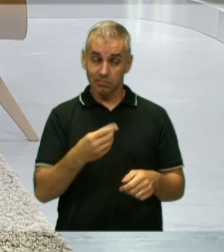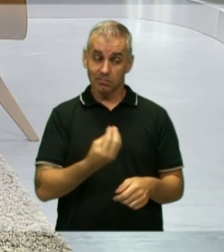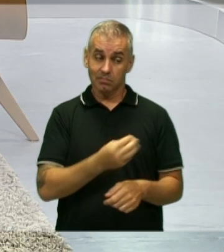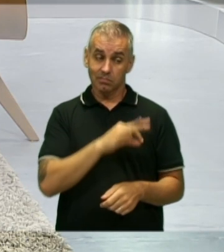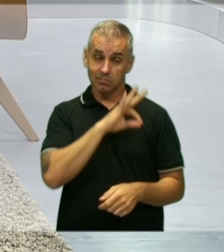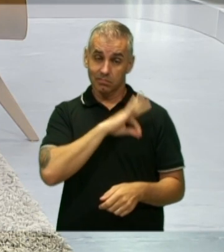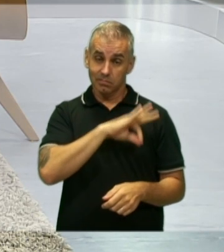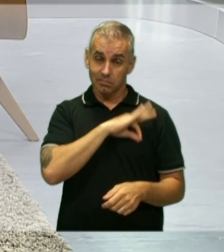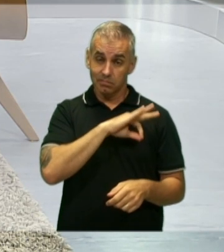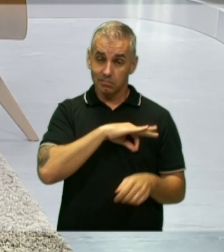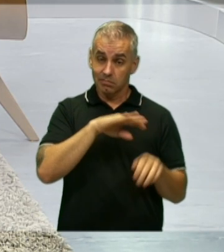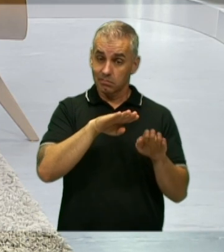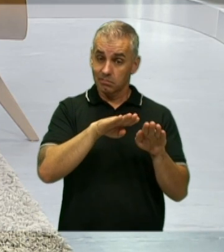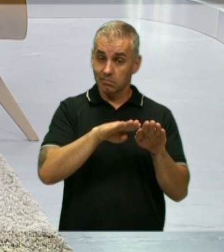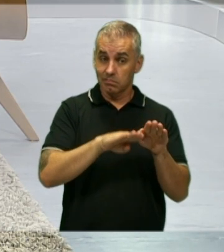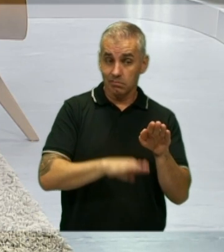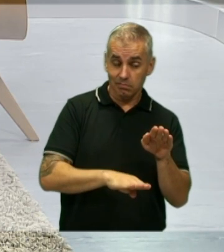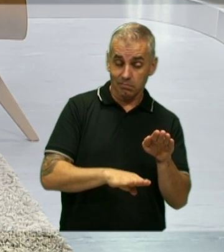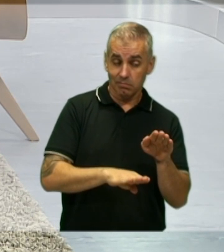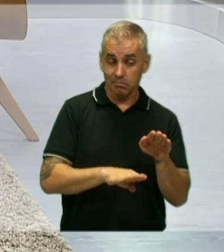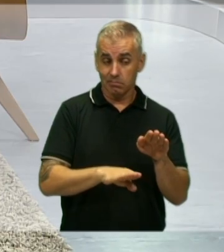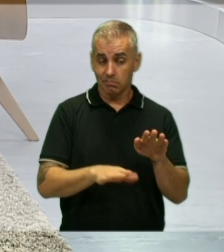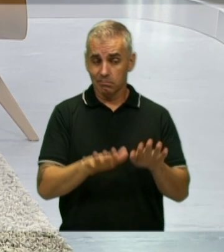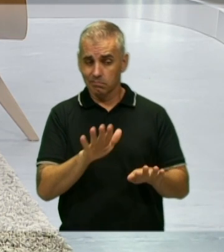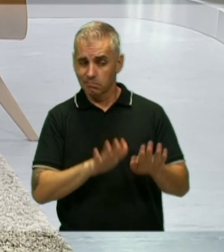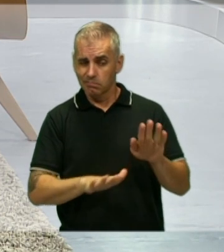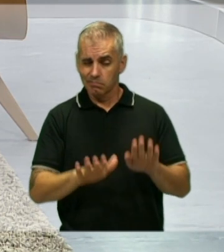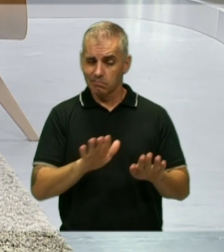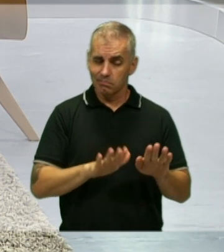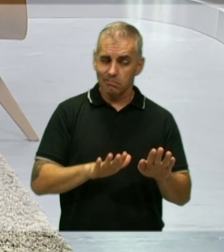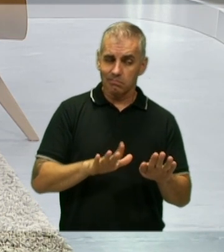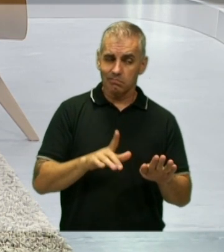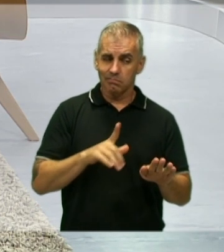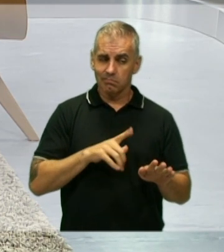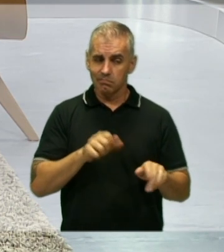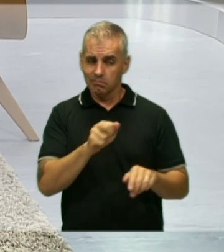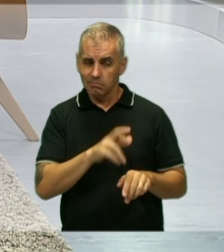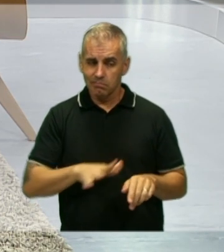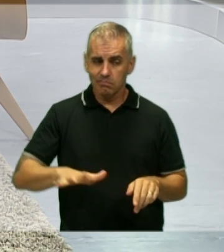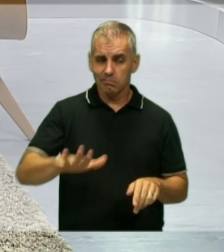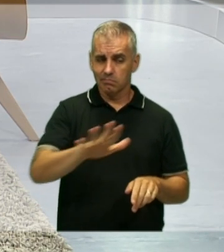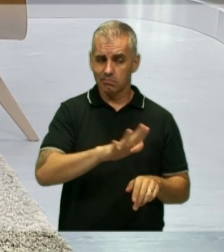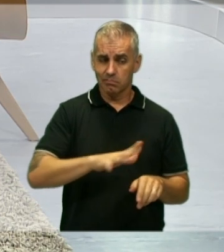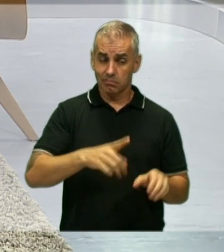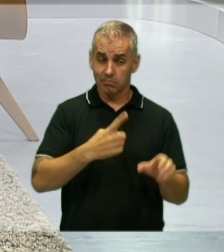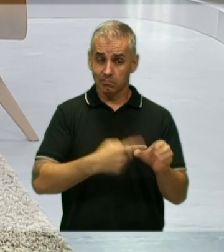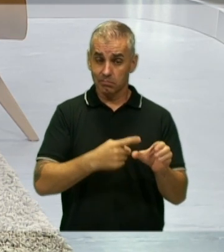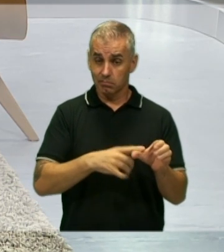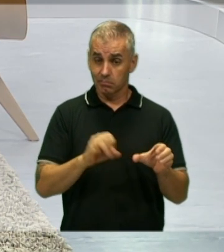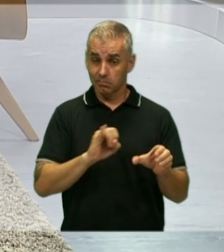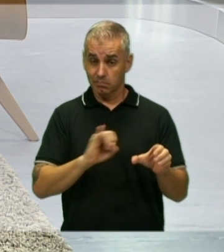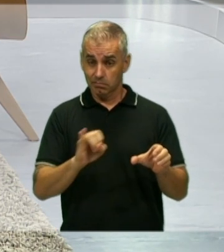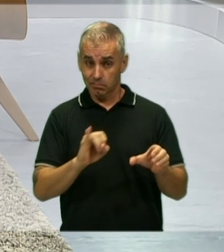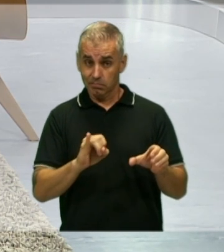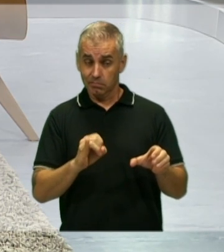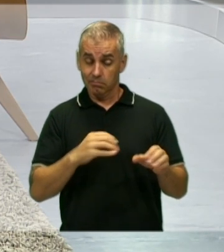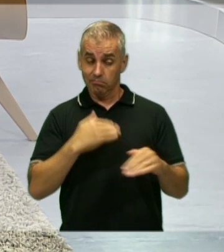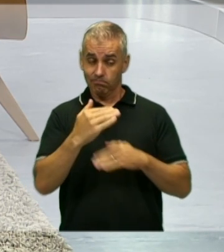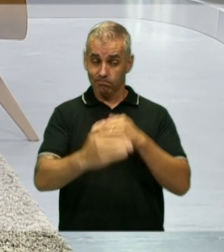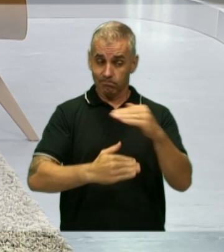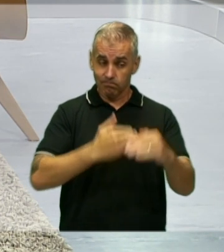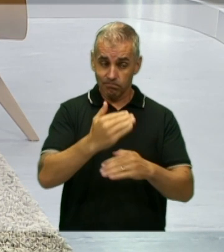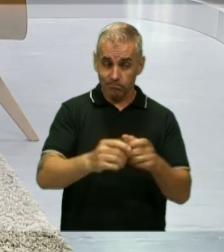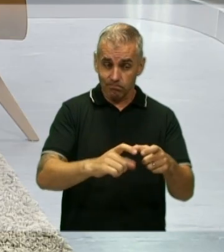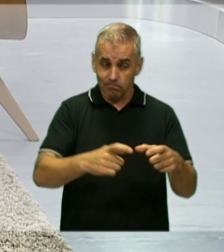recebe um pouco menos do que a média salarial que a região e Itajaí exige, até porque Itajaí se desenvolve,